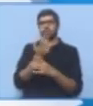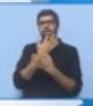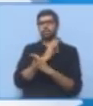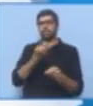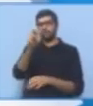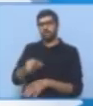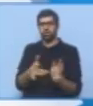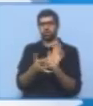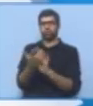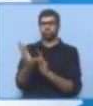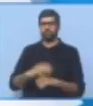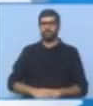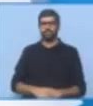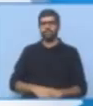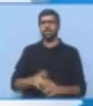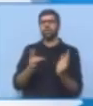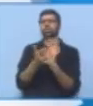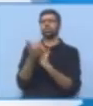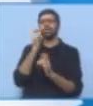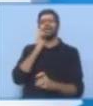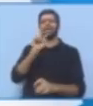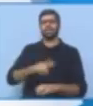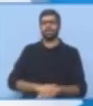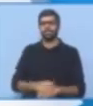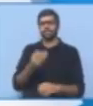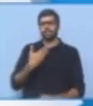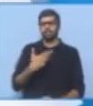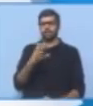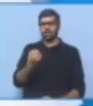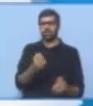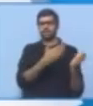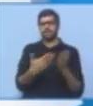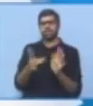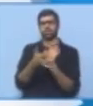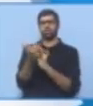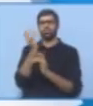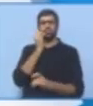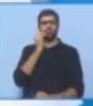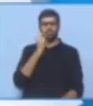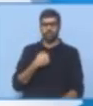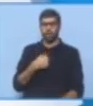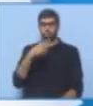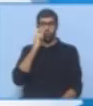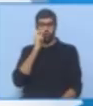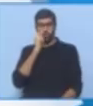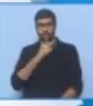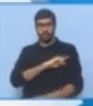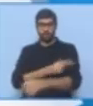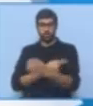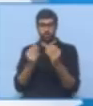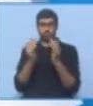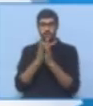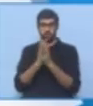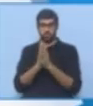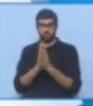Jesus. Quem é que é Jesus? Como é que Pedro apresenta Jesus? Olha, é um homem que com a força do Espírito